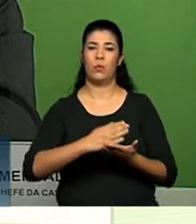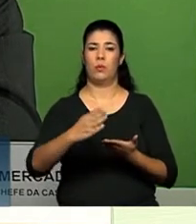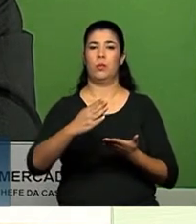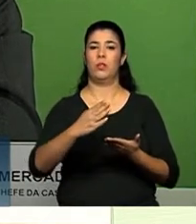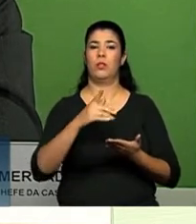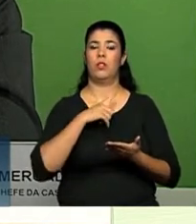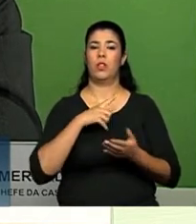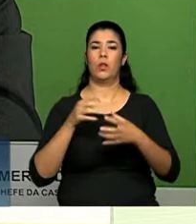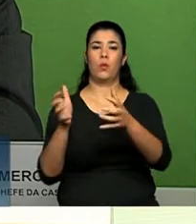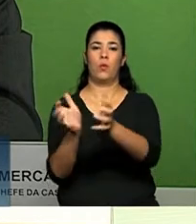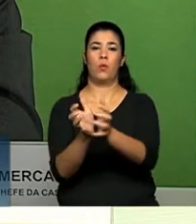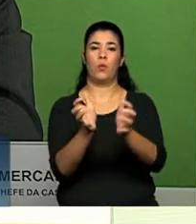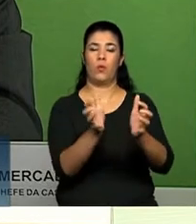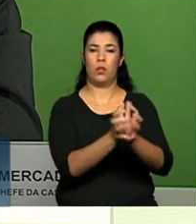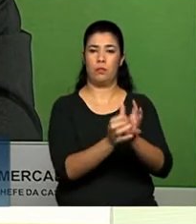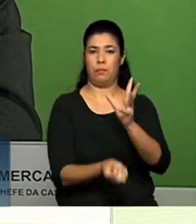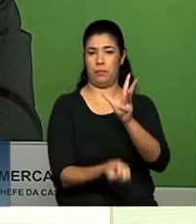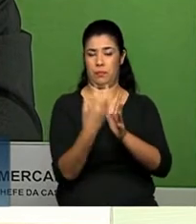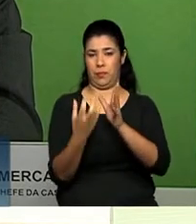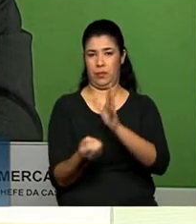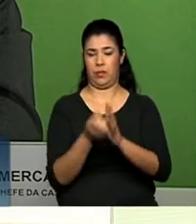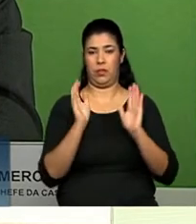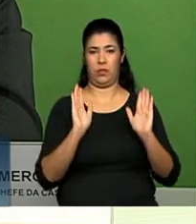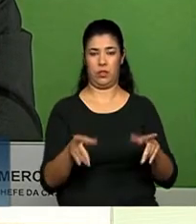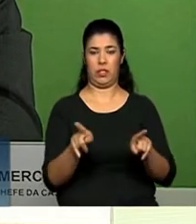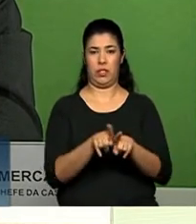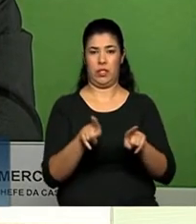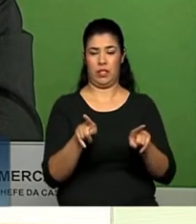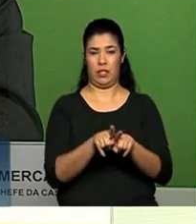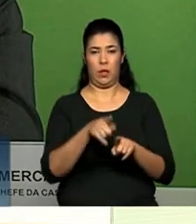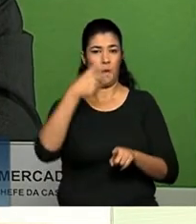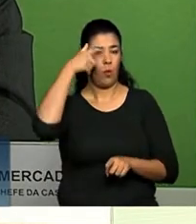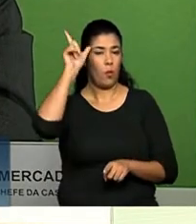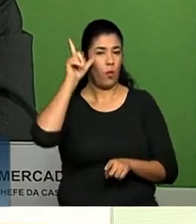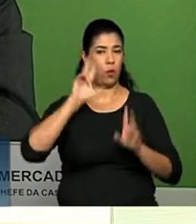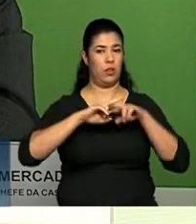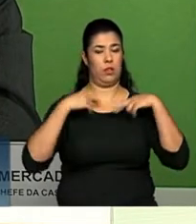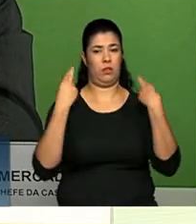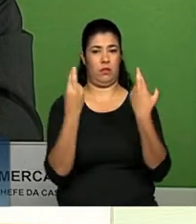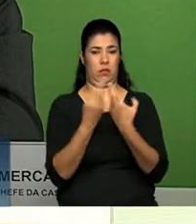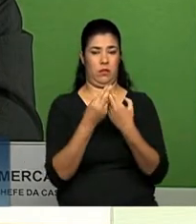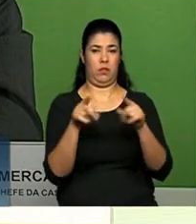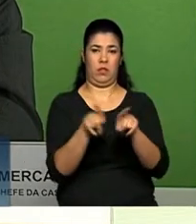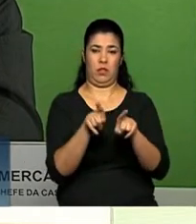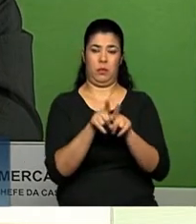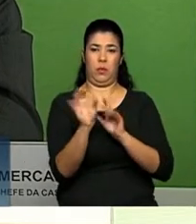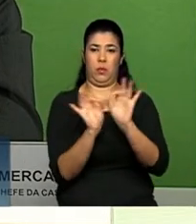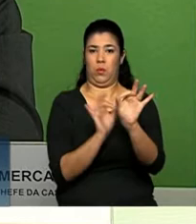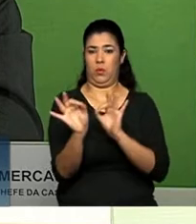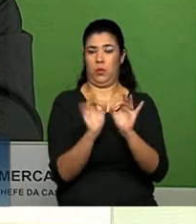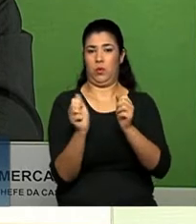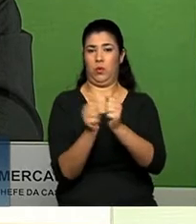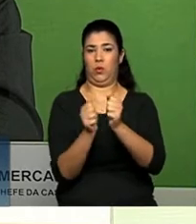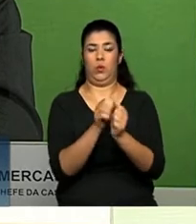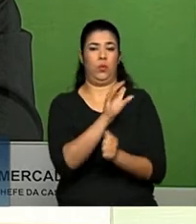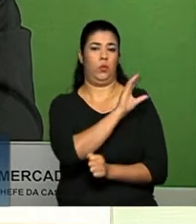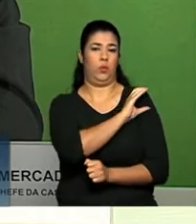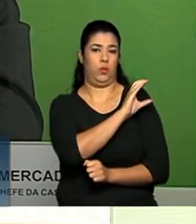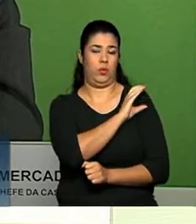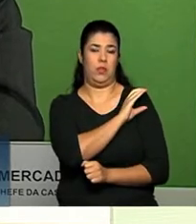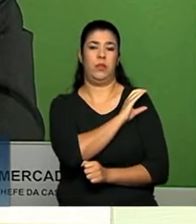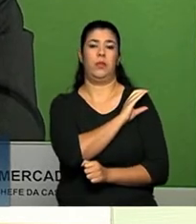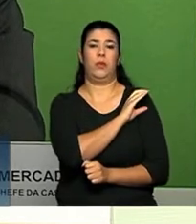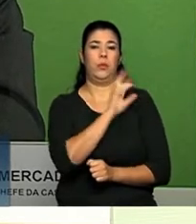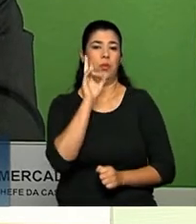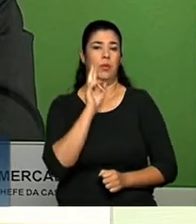instaladas. Nós temos, ontem fizemos uma reunião com os coordenadores e os